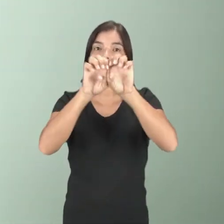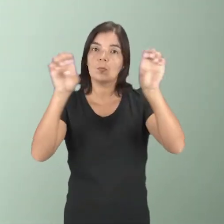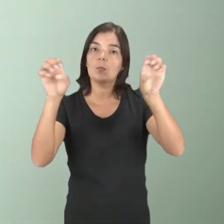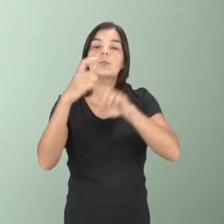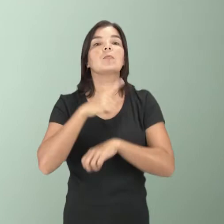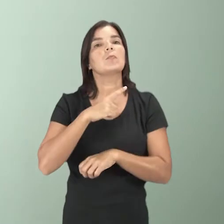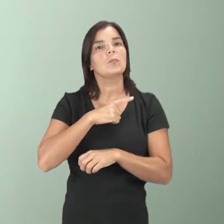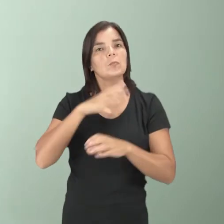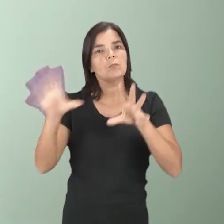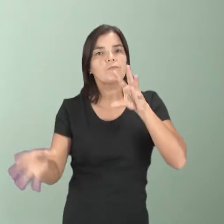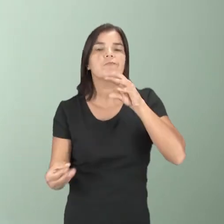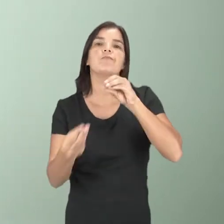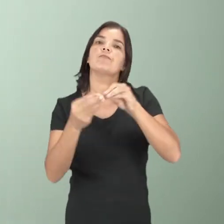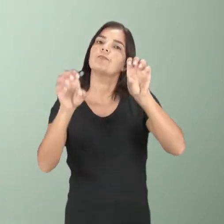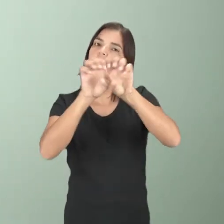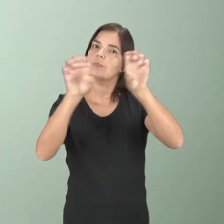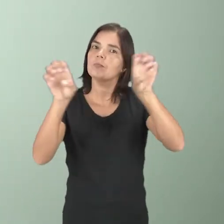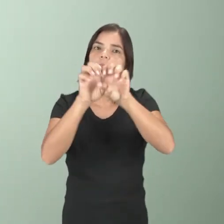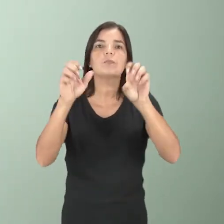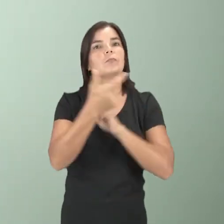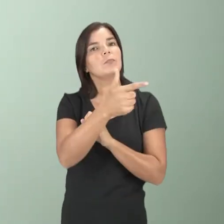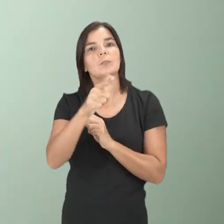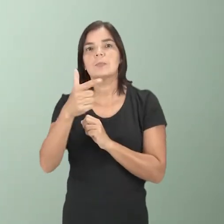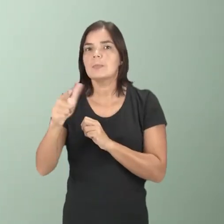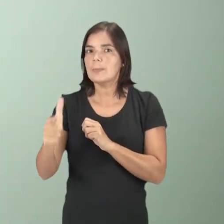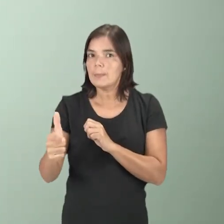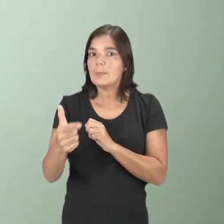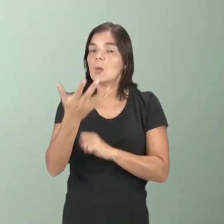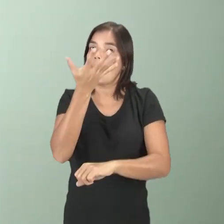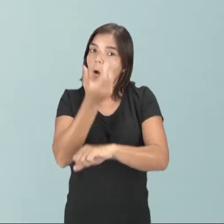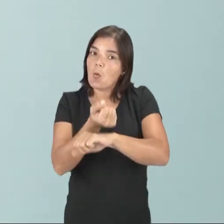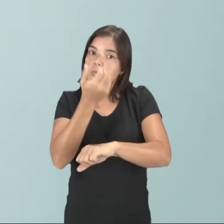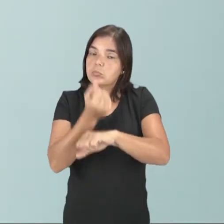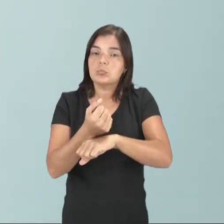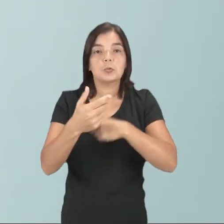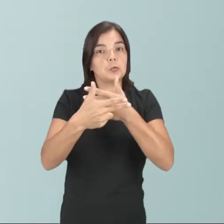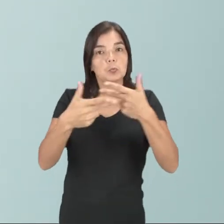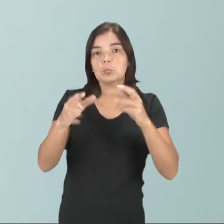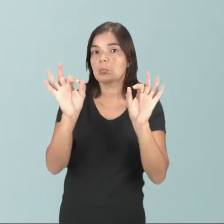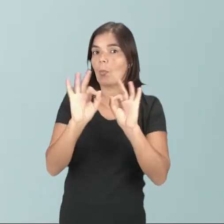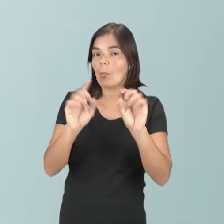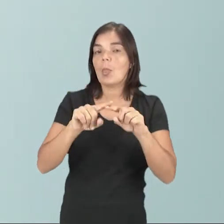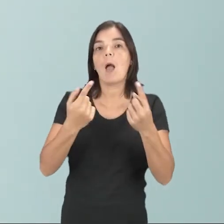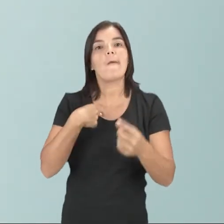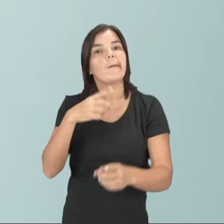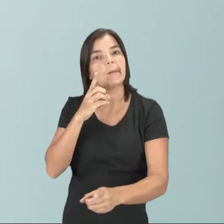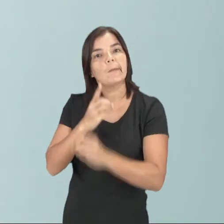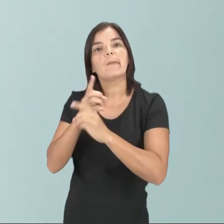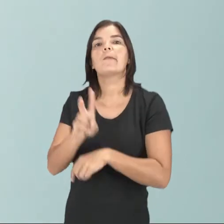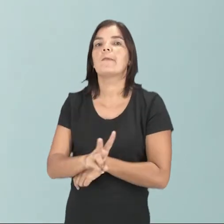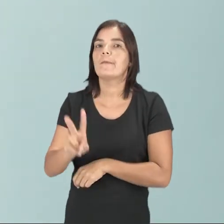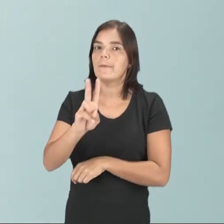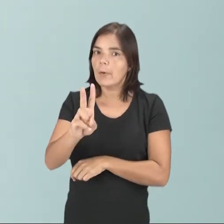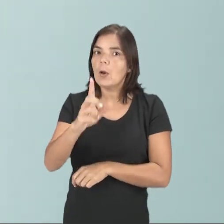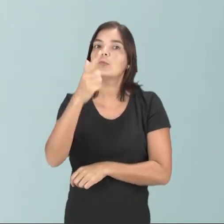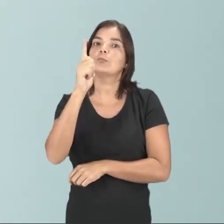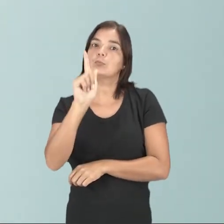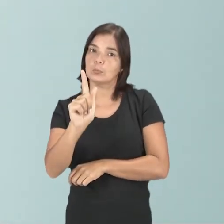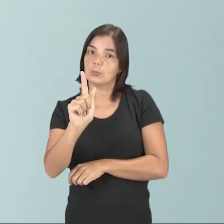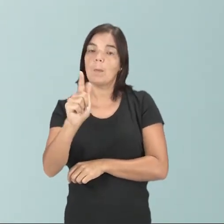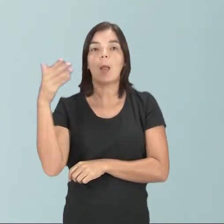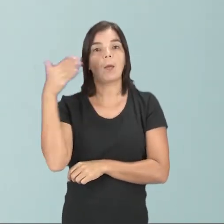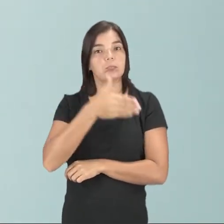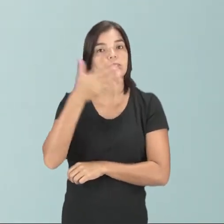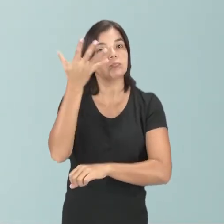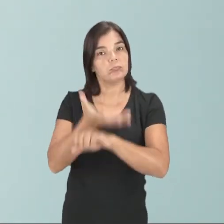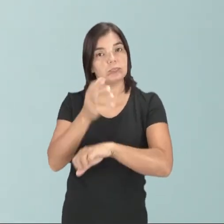aí você pode aplicar essa equação para quando você não tem a gravidade de um objeto. Aí você vai descobrir o valor da gravidade dele pela